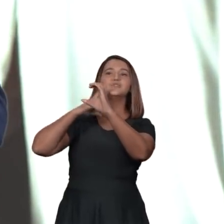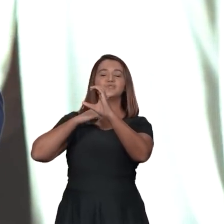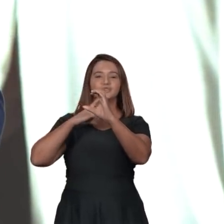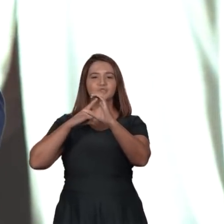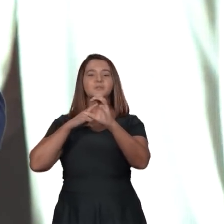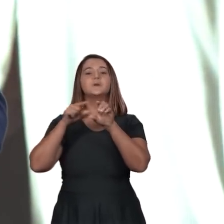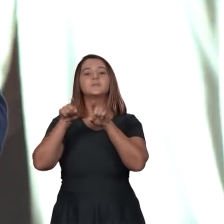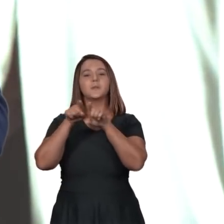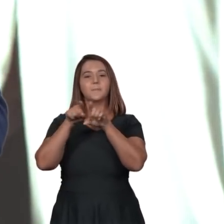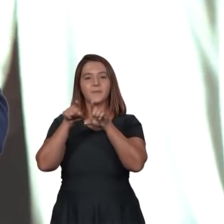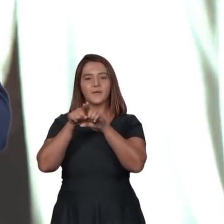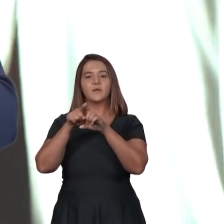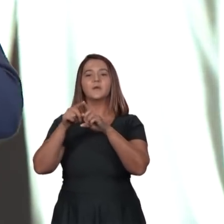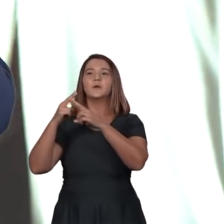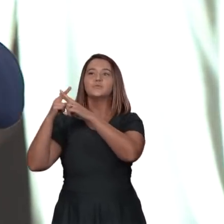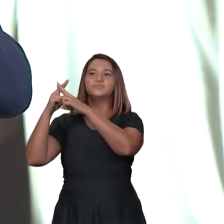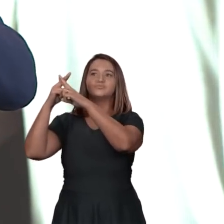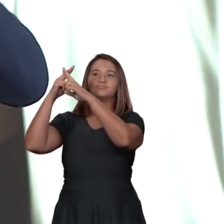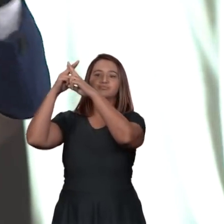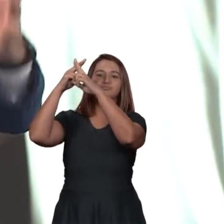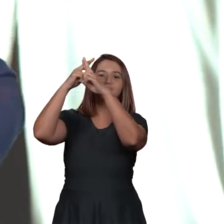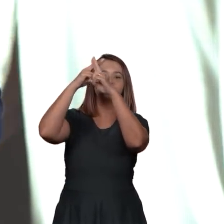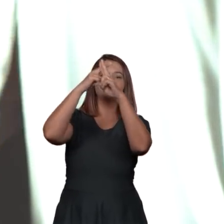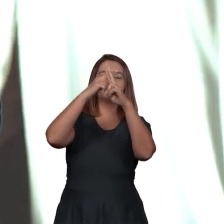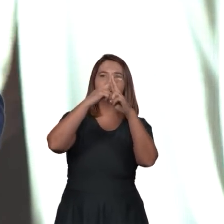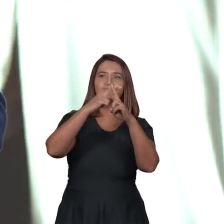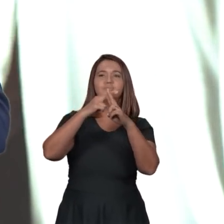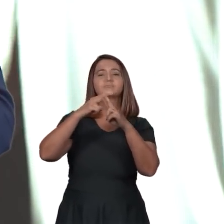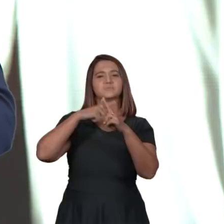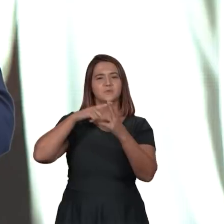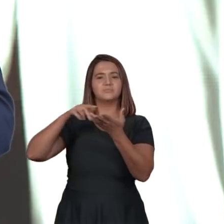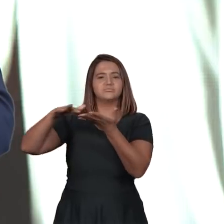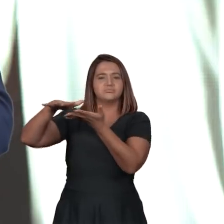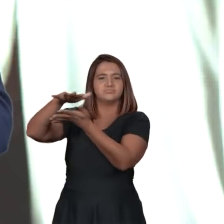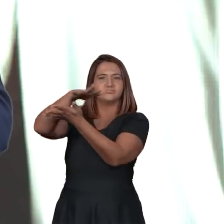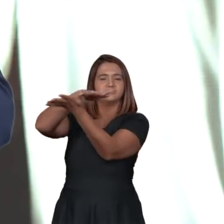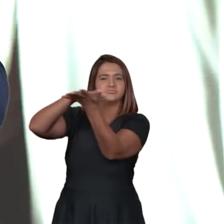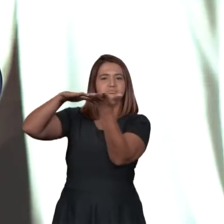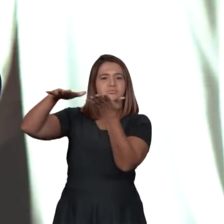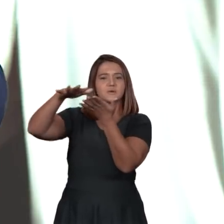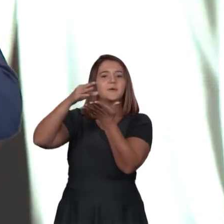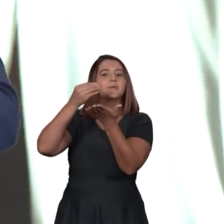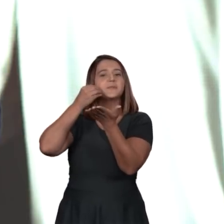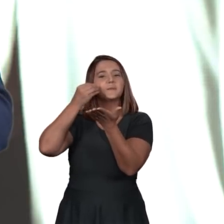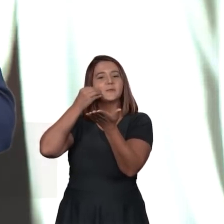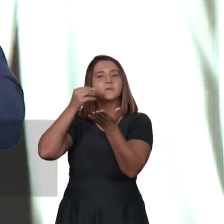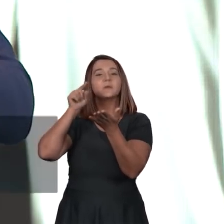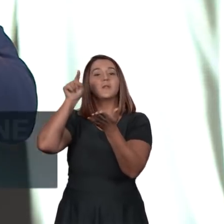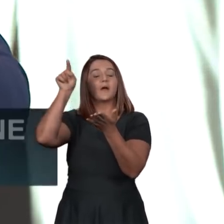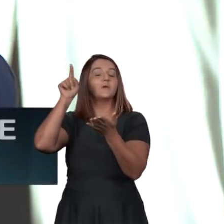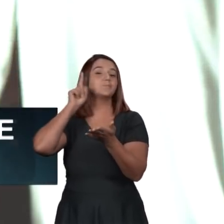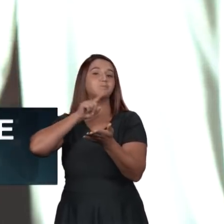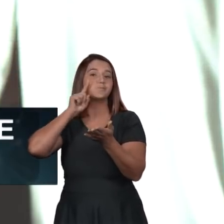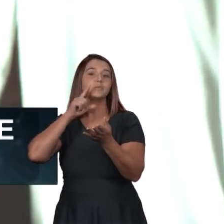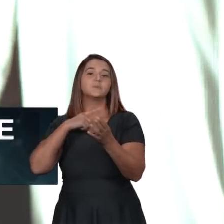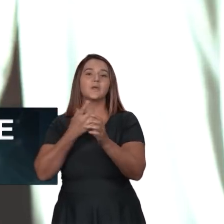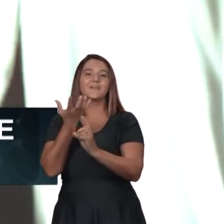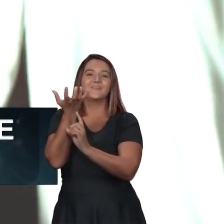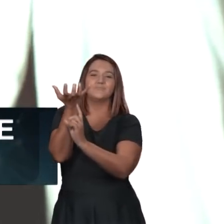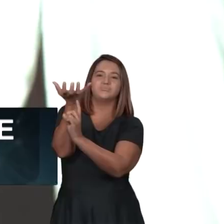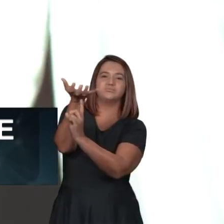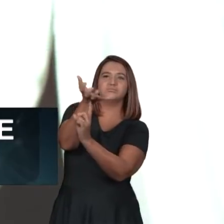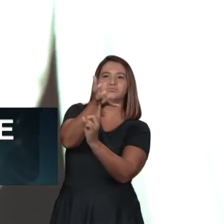radiotelescópios como o de Arecibo, Porto Rico e outros mais que estão espalhados pelo mundo, Monte Palomar, na Califórnia, têm tentado